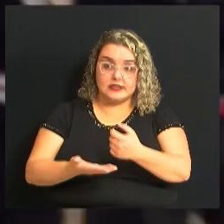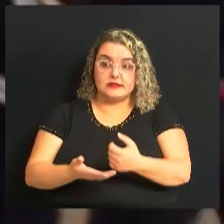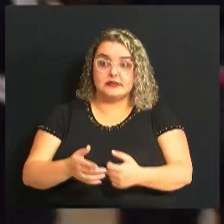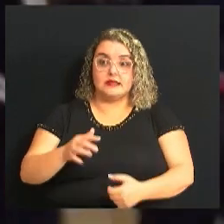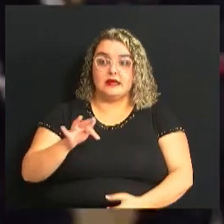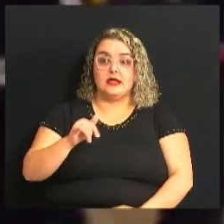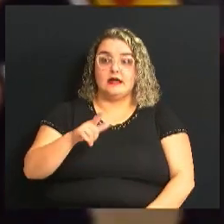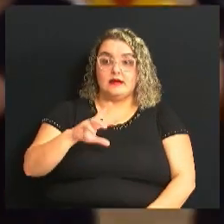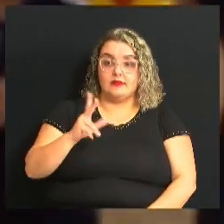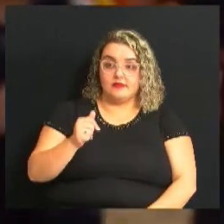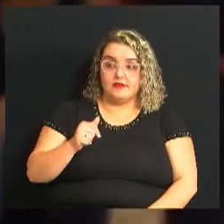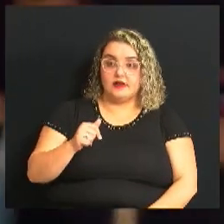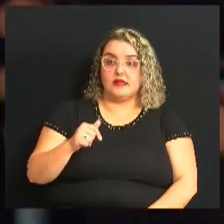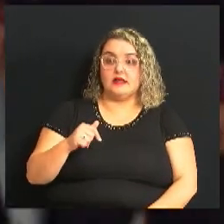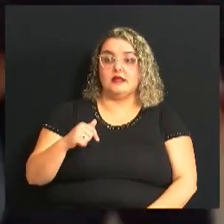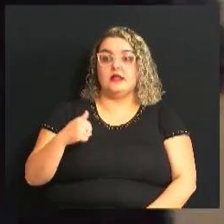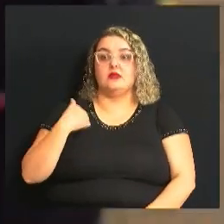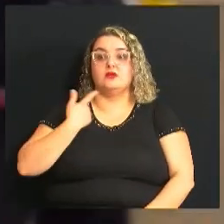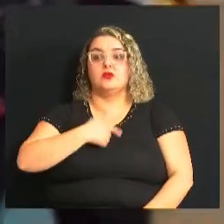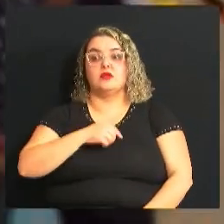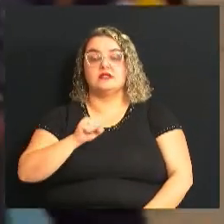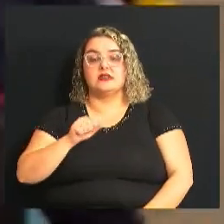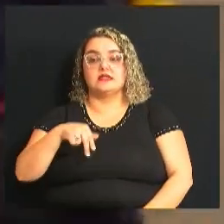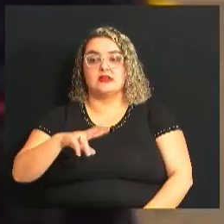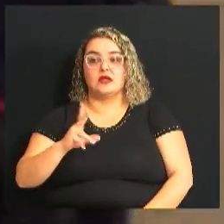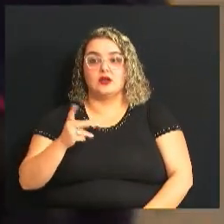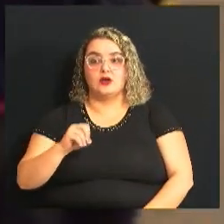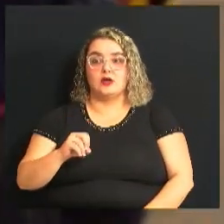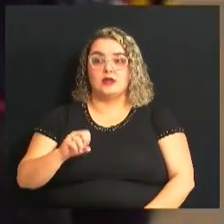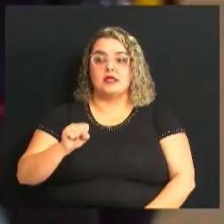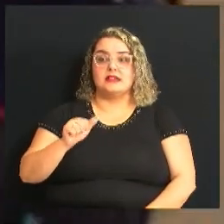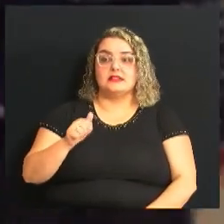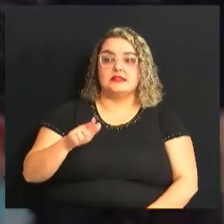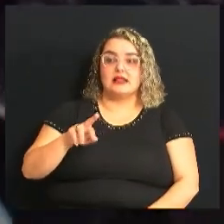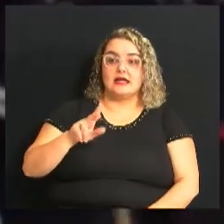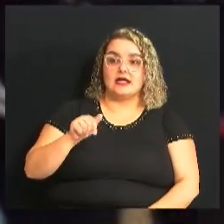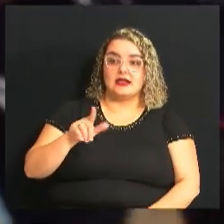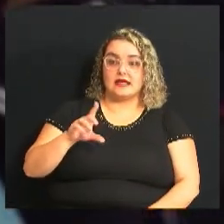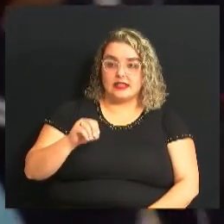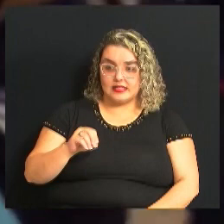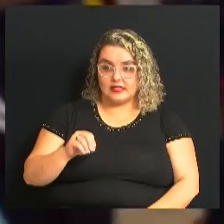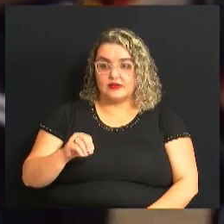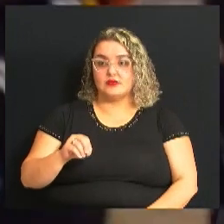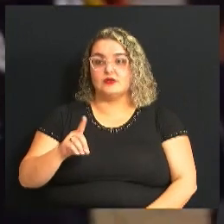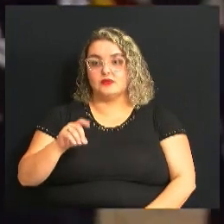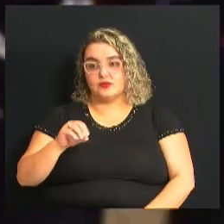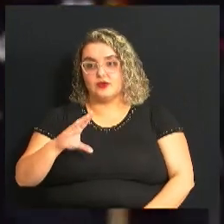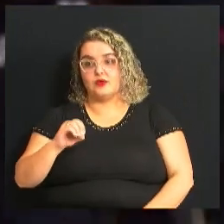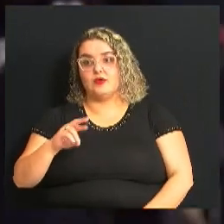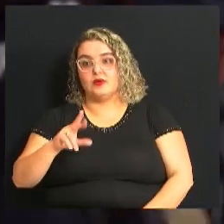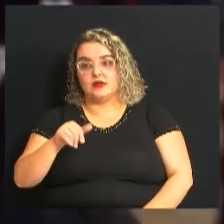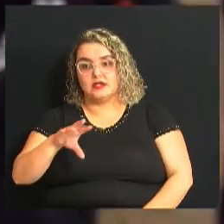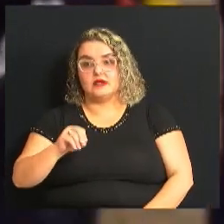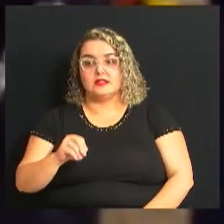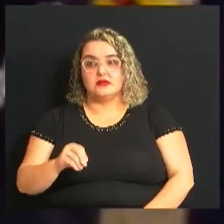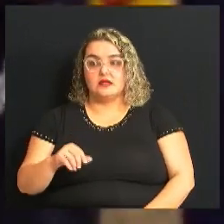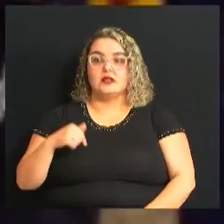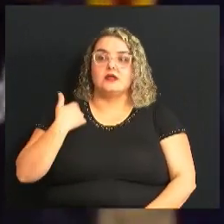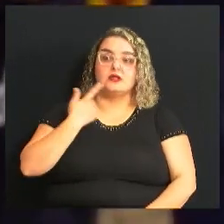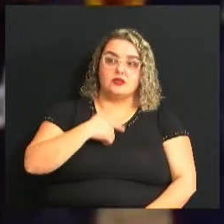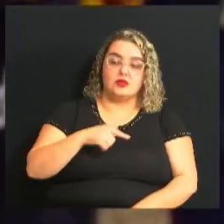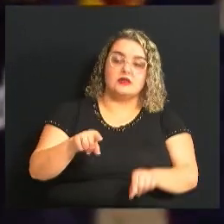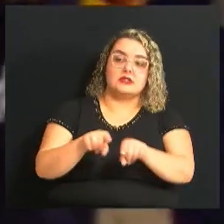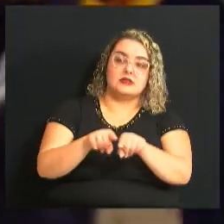Nossa Senhora do Sagrado Coração, e nós também somos colaboradoras da Prefeitura, né? Somos uma das, que são várias, porque só